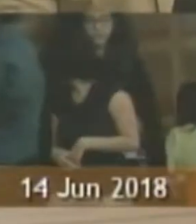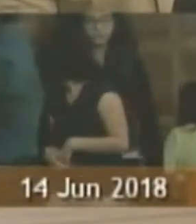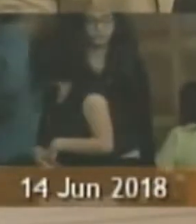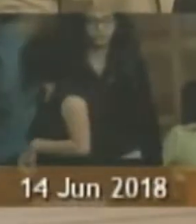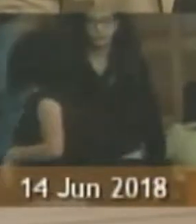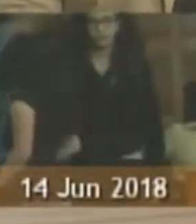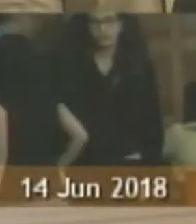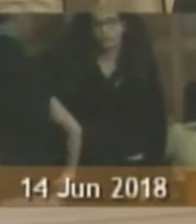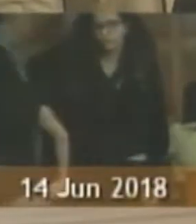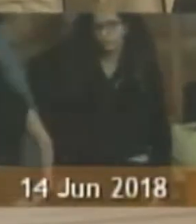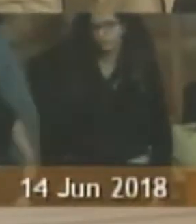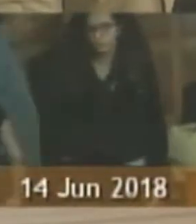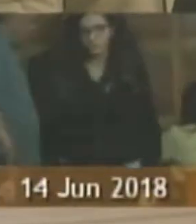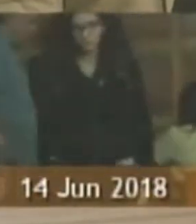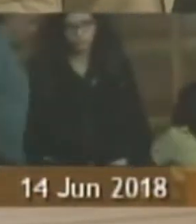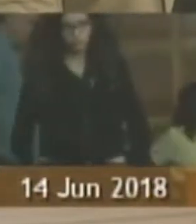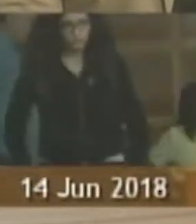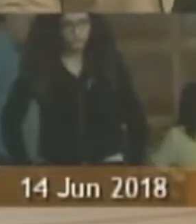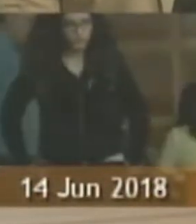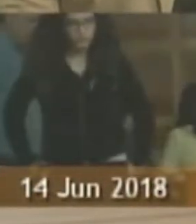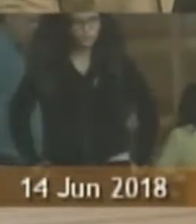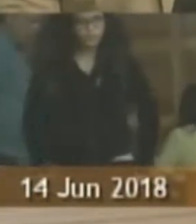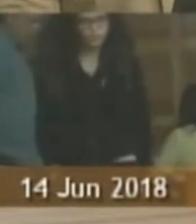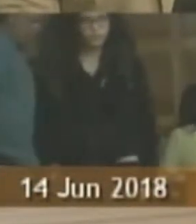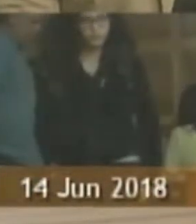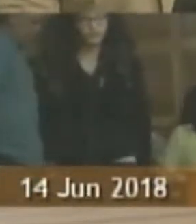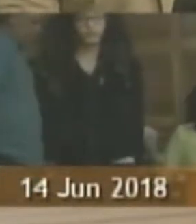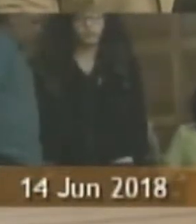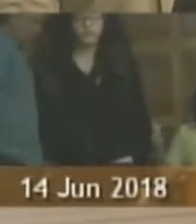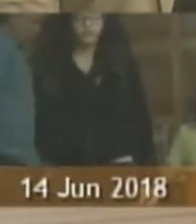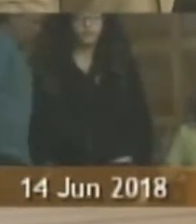de autoria da vereadora Jane Roseli Veiga.